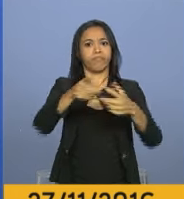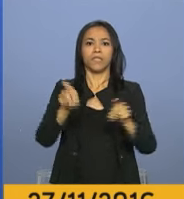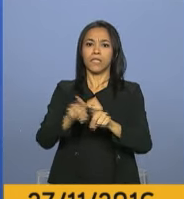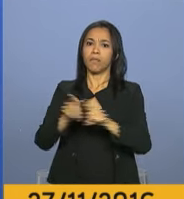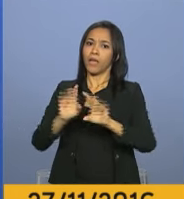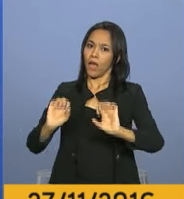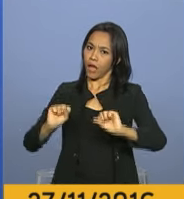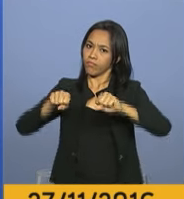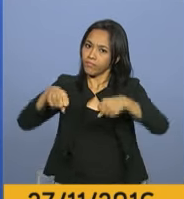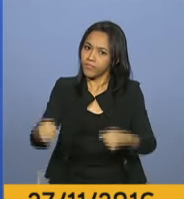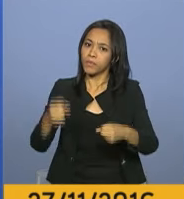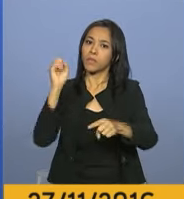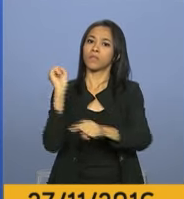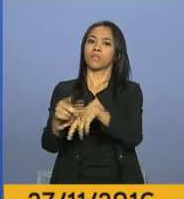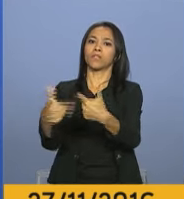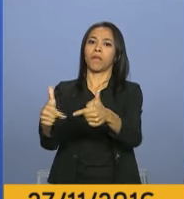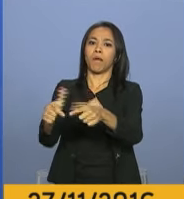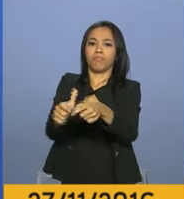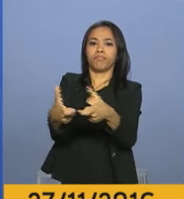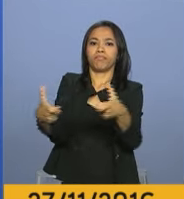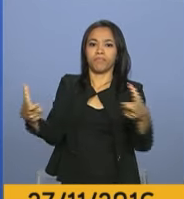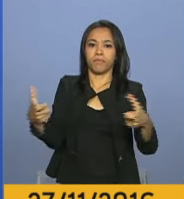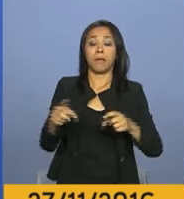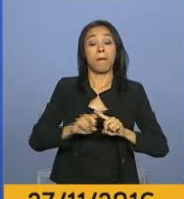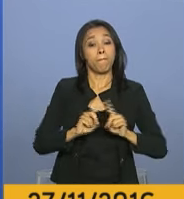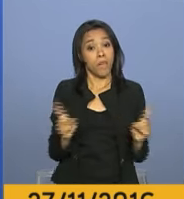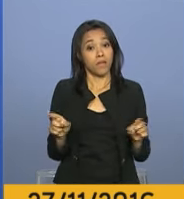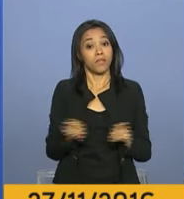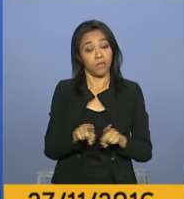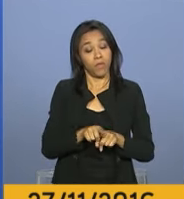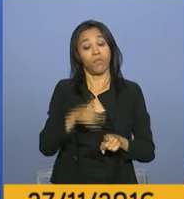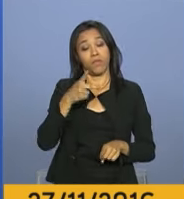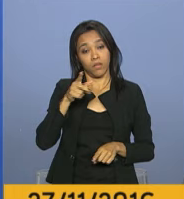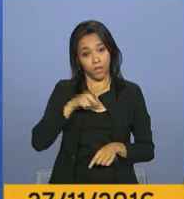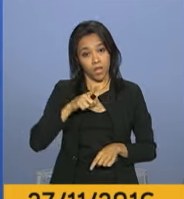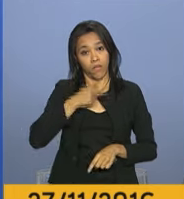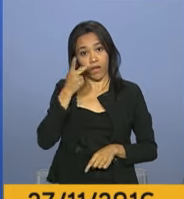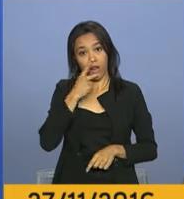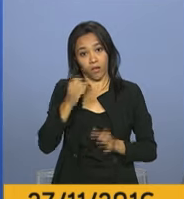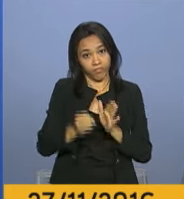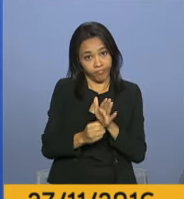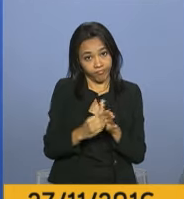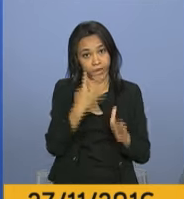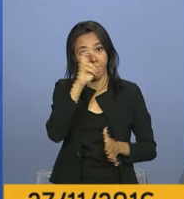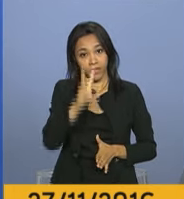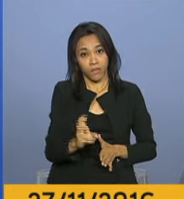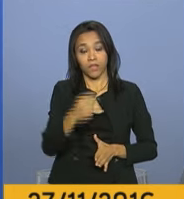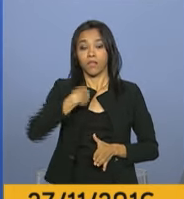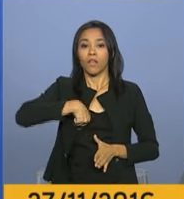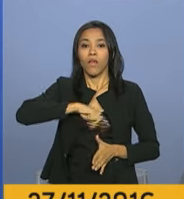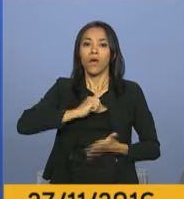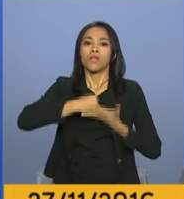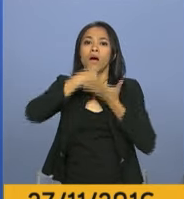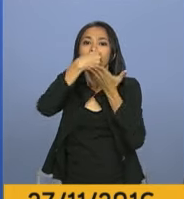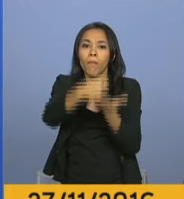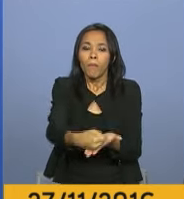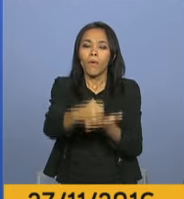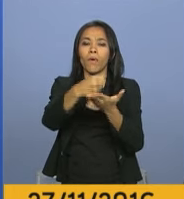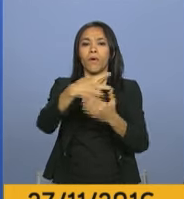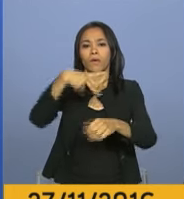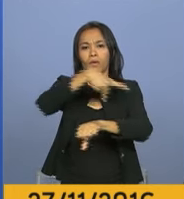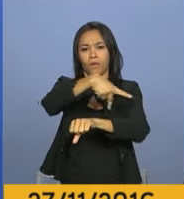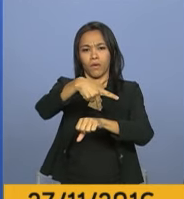do emprego. Mas também tenho ressaltado, repetidamente, que nós apanhamos o Brasil com uma